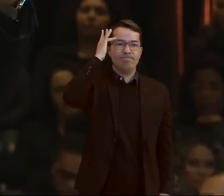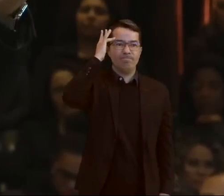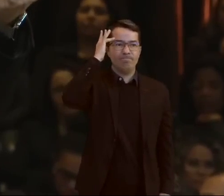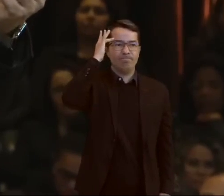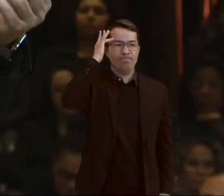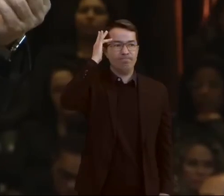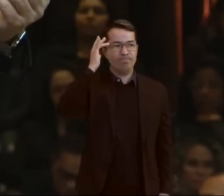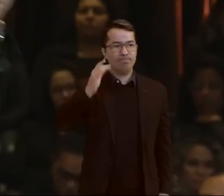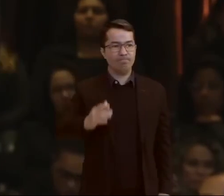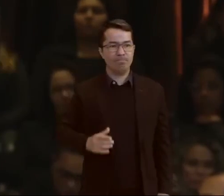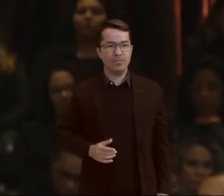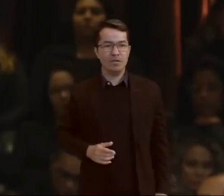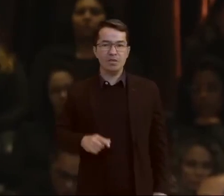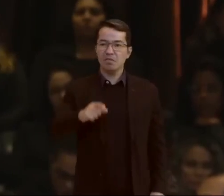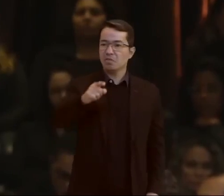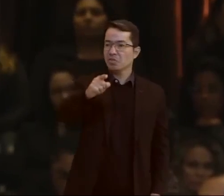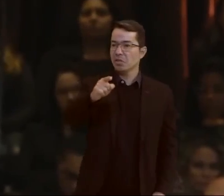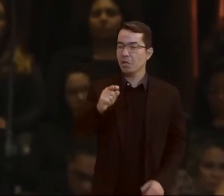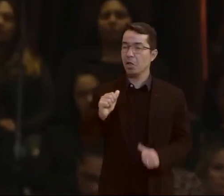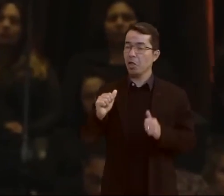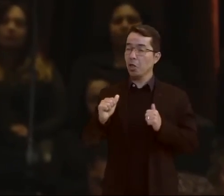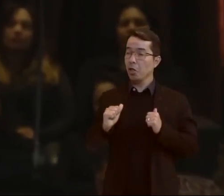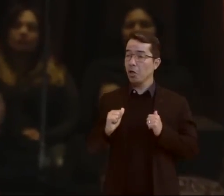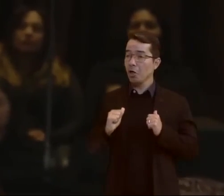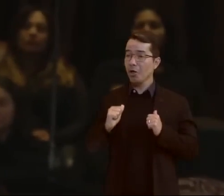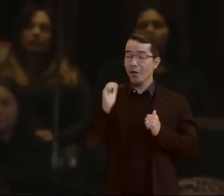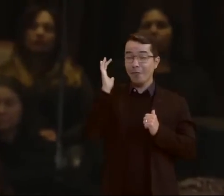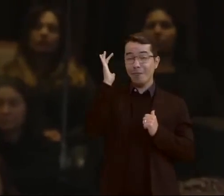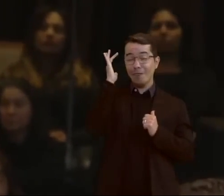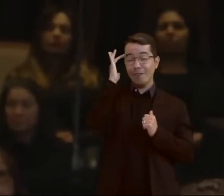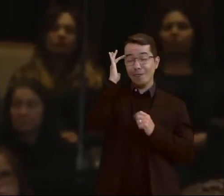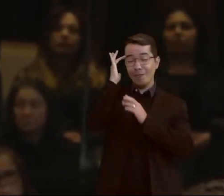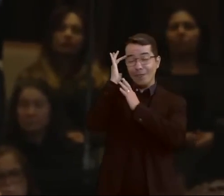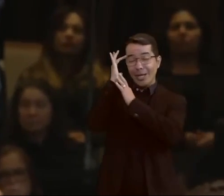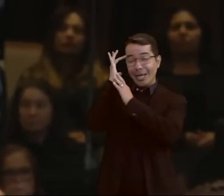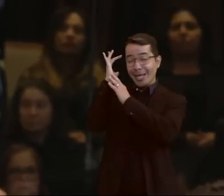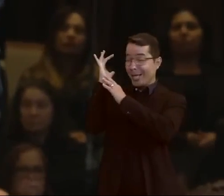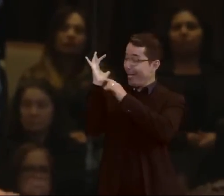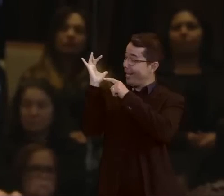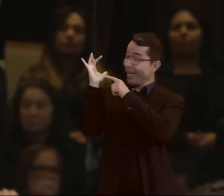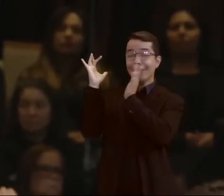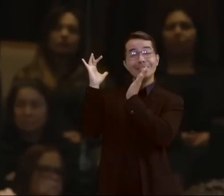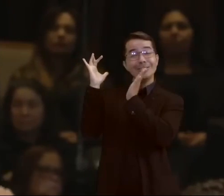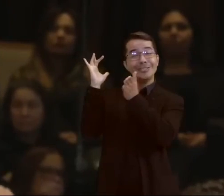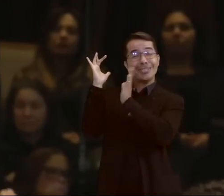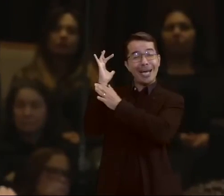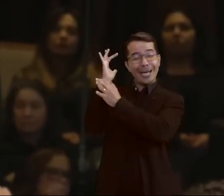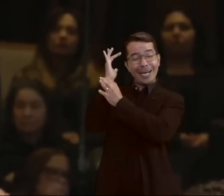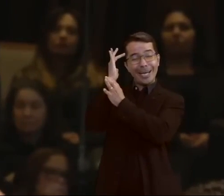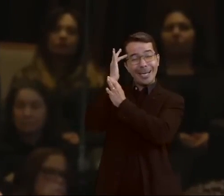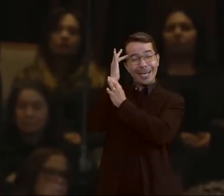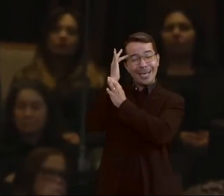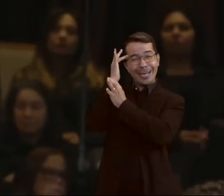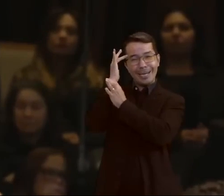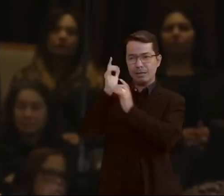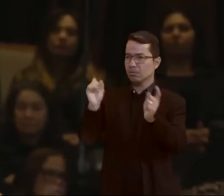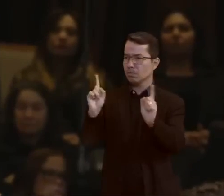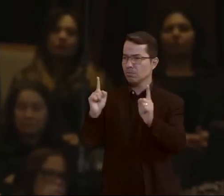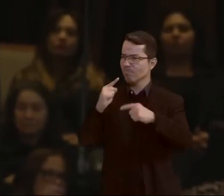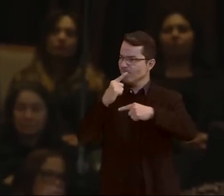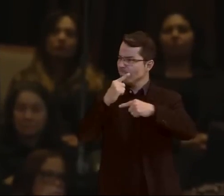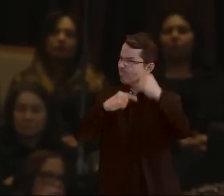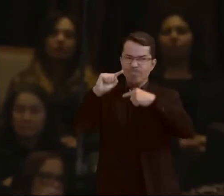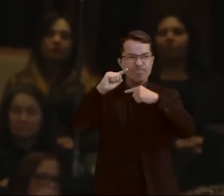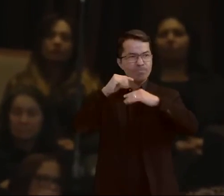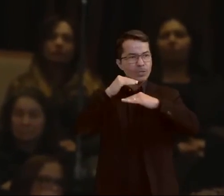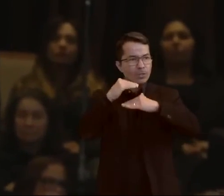Não se conforme com a fé prática que você está vivendo. Você tem que dar mais um